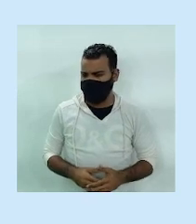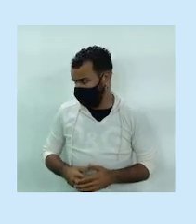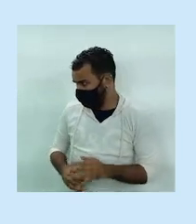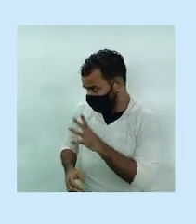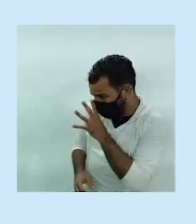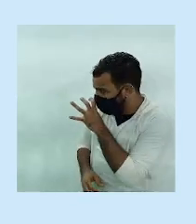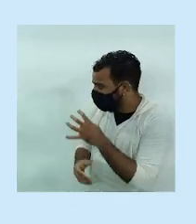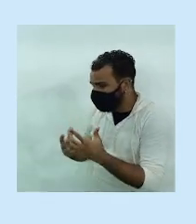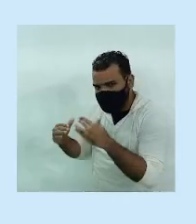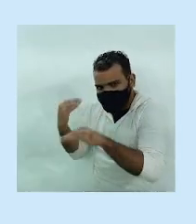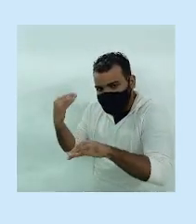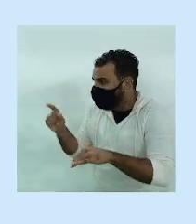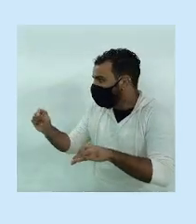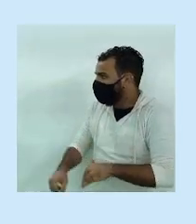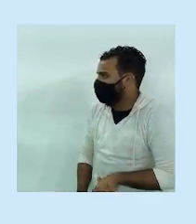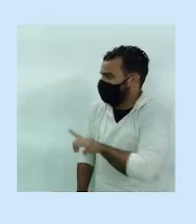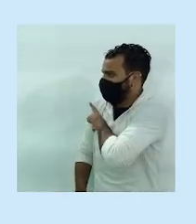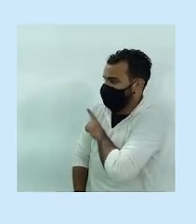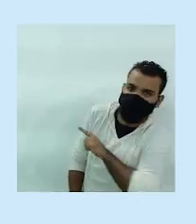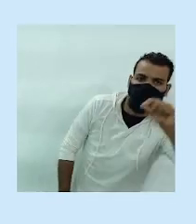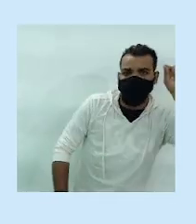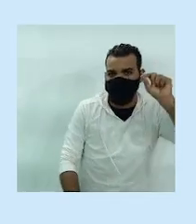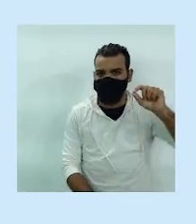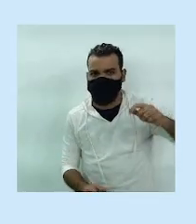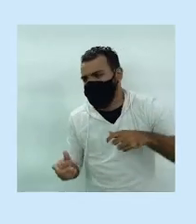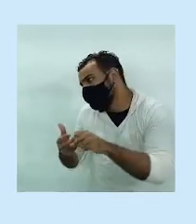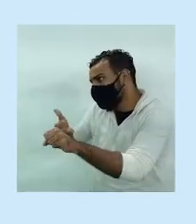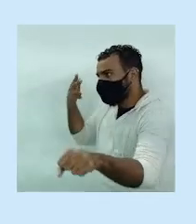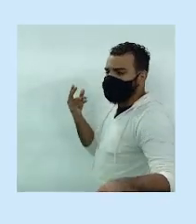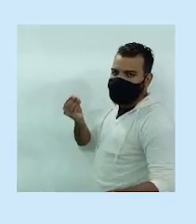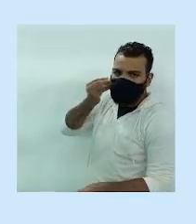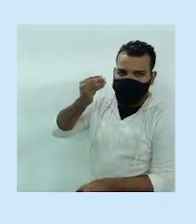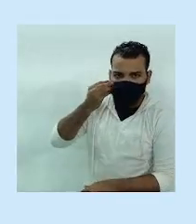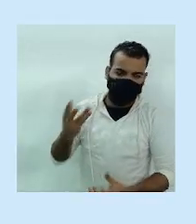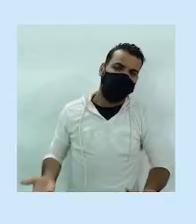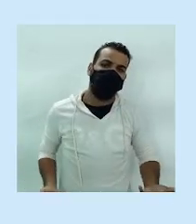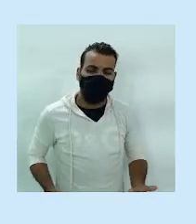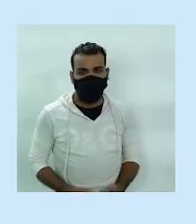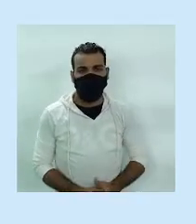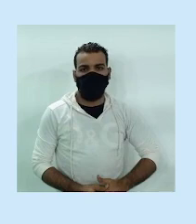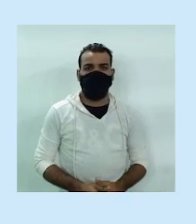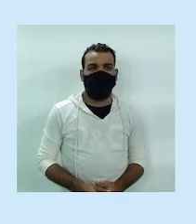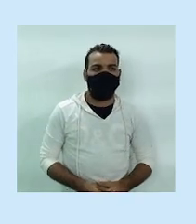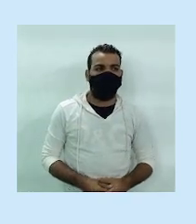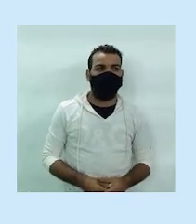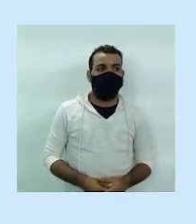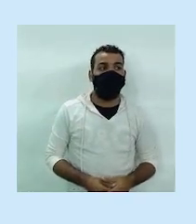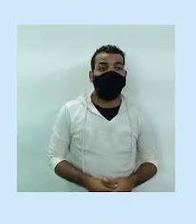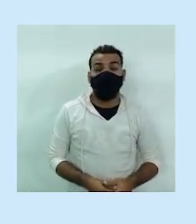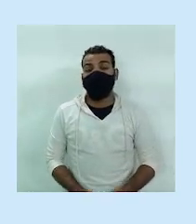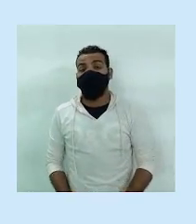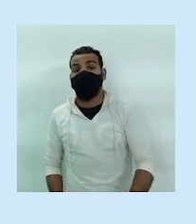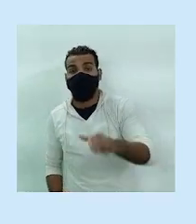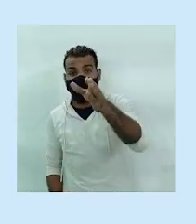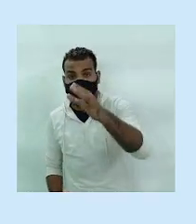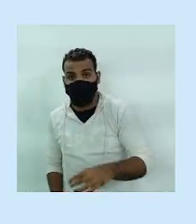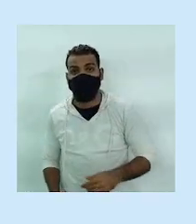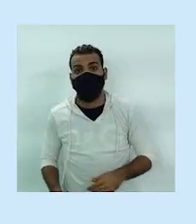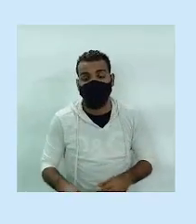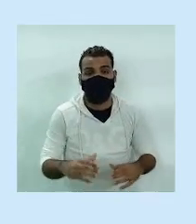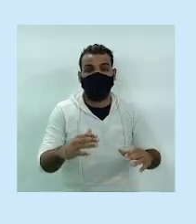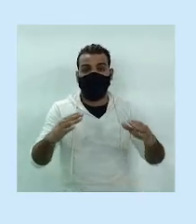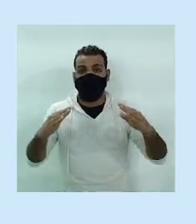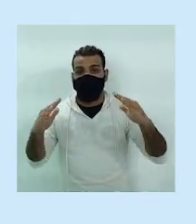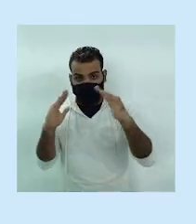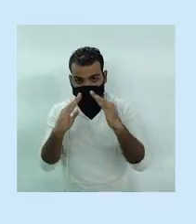rebelados, não tinham proteção. Então, consequentemente, você que está em casa, nesse exato momento,